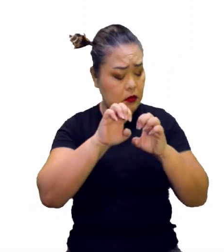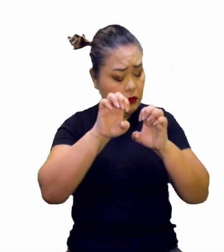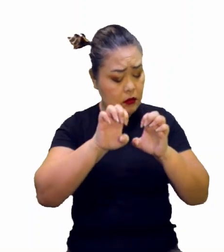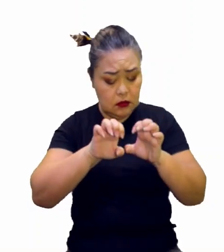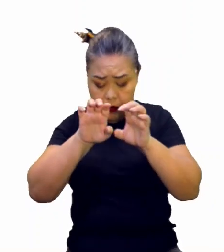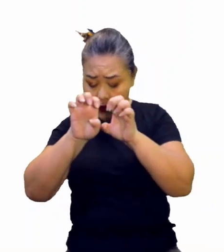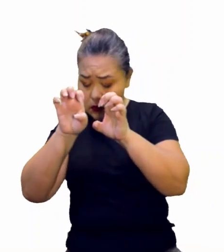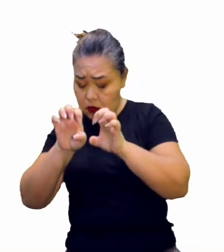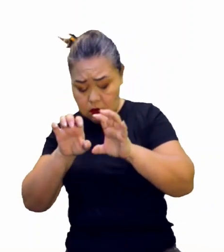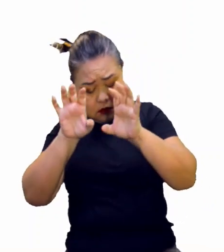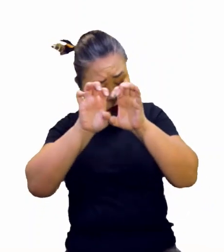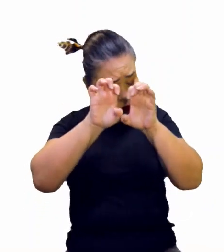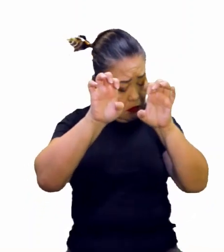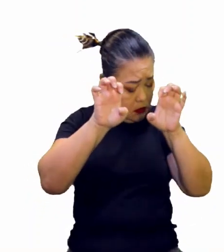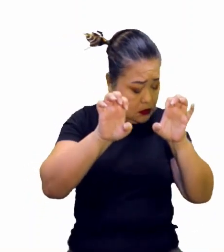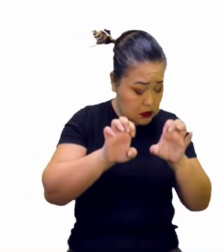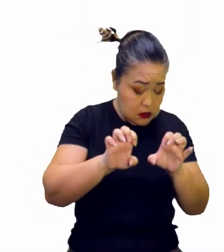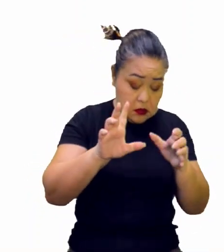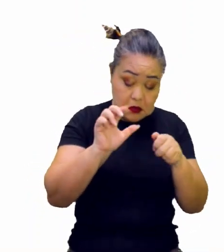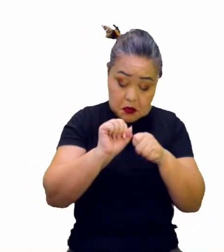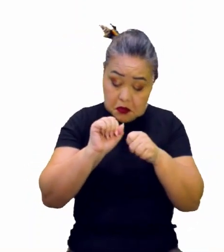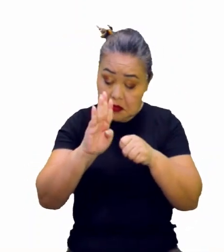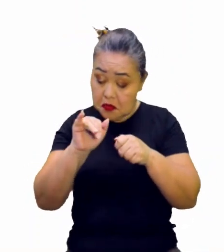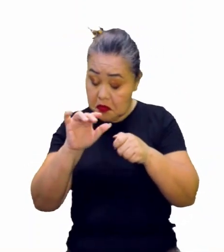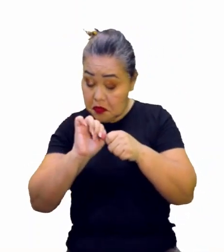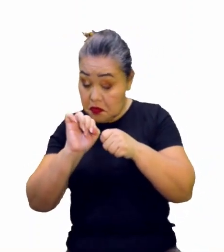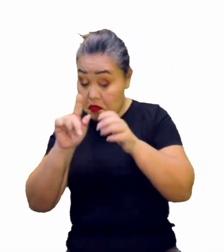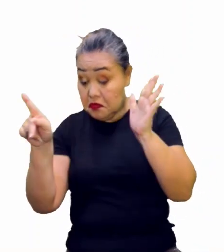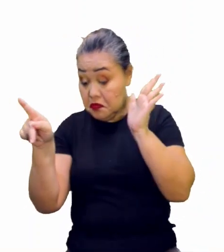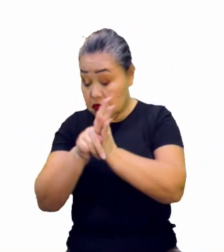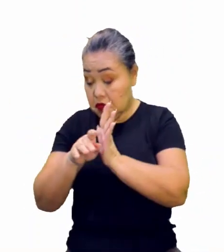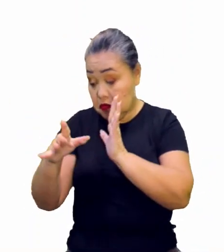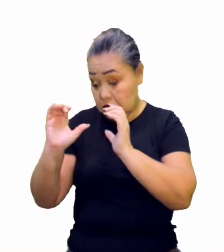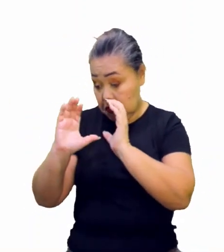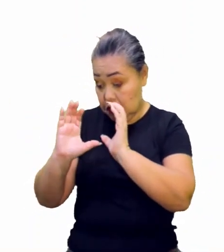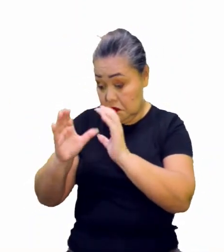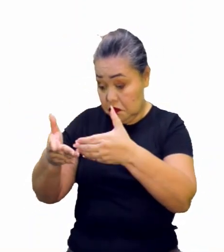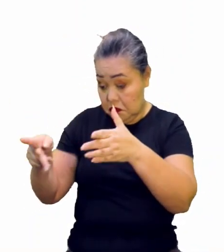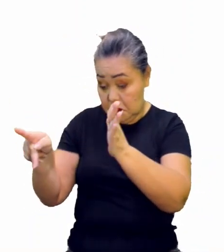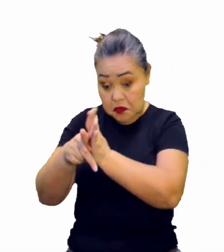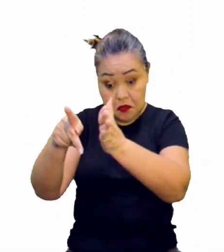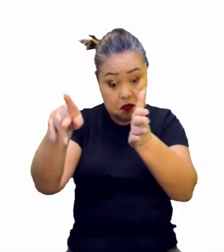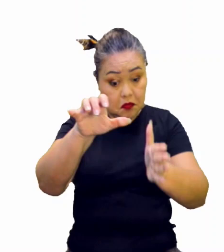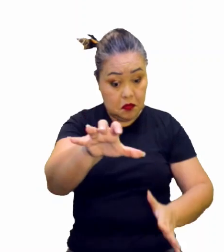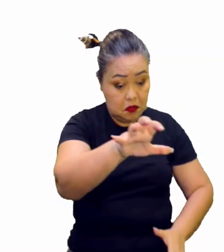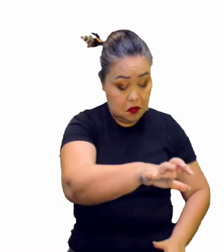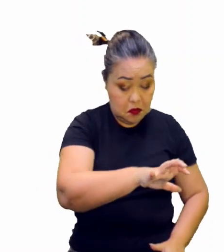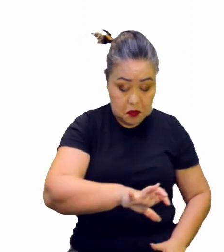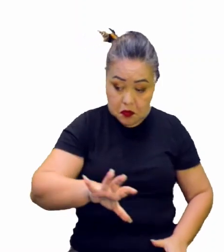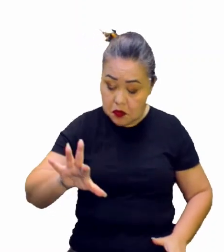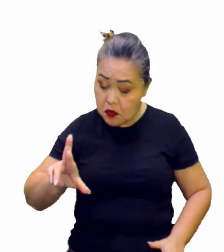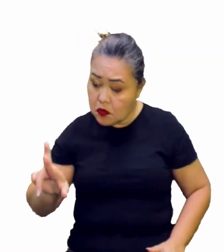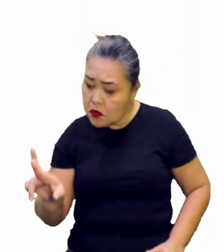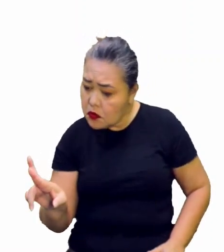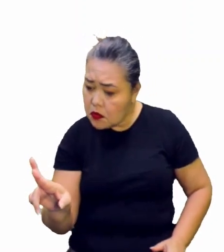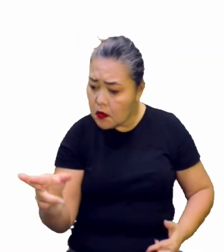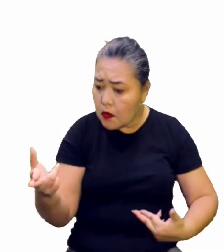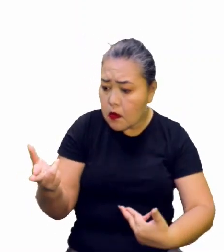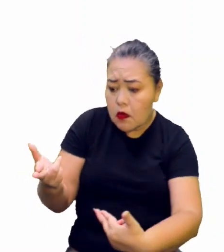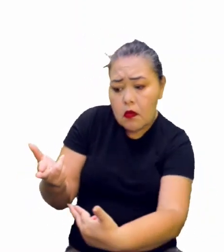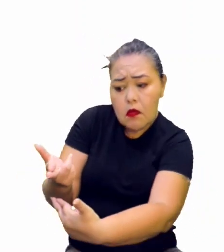estruturas, biotas de origem animal e vegetal, que têm alguma relação, alguma